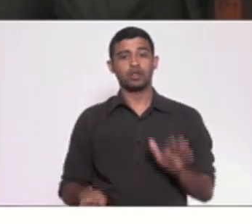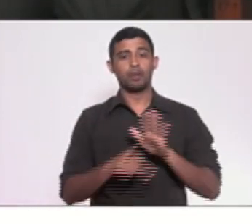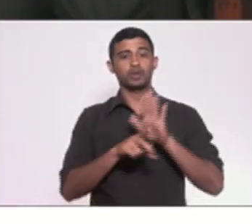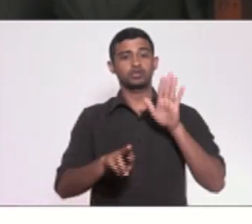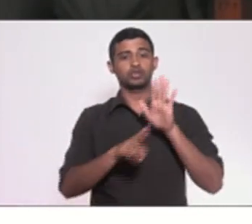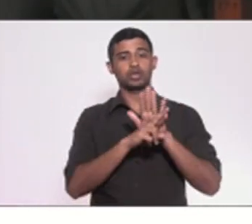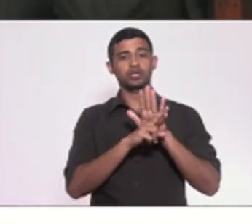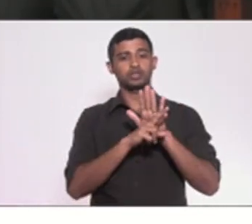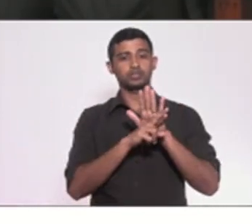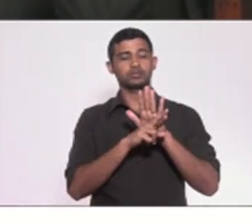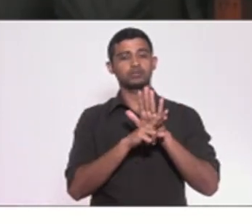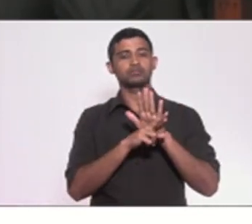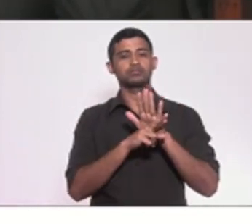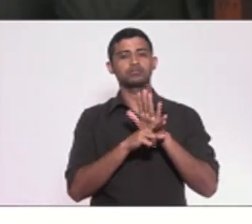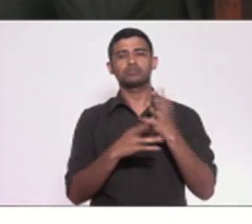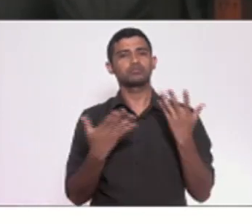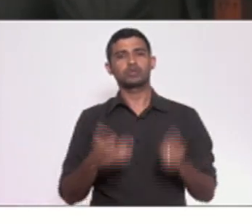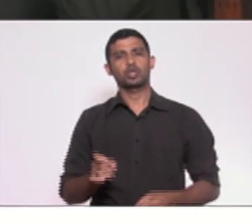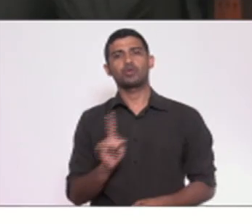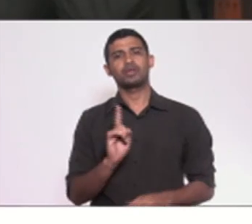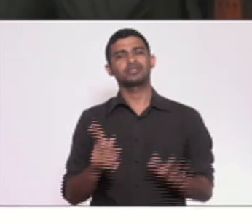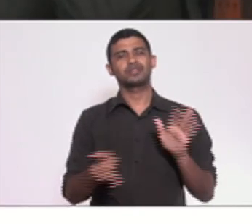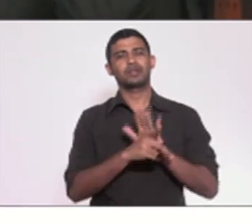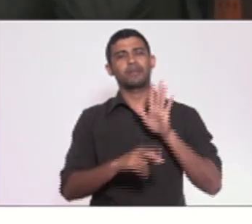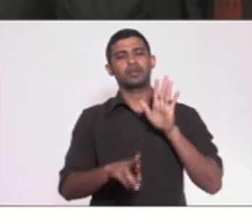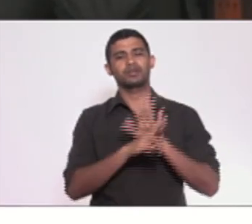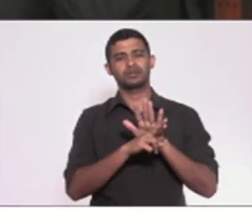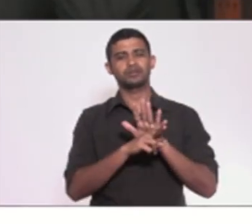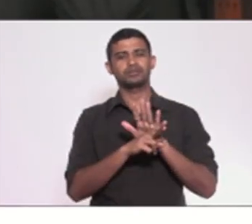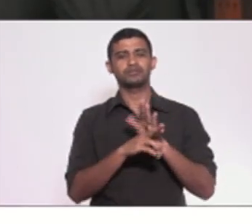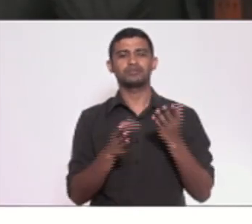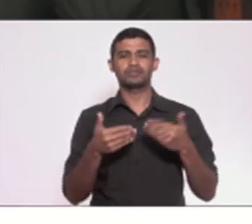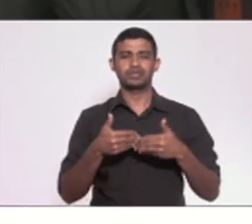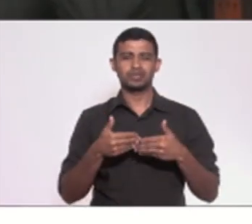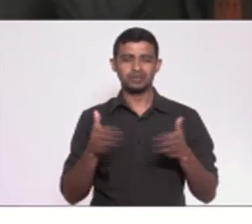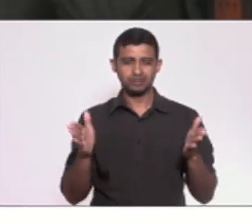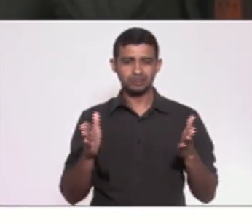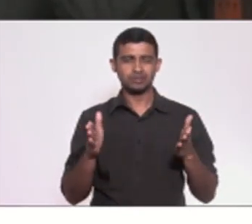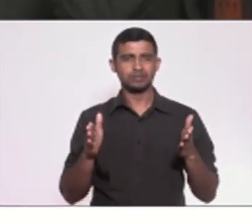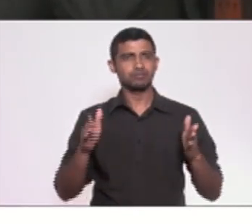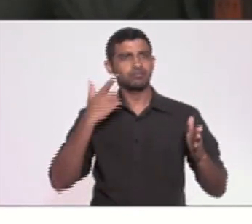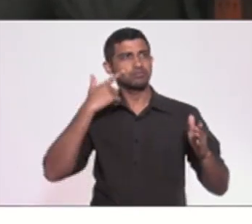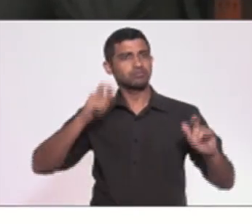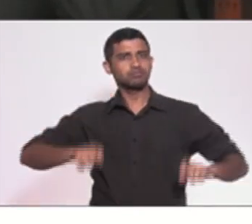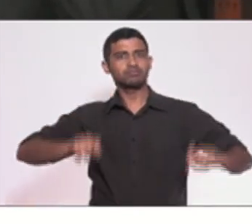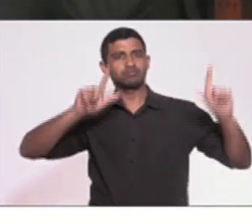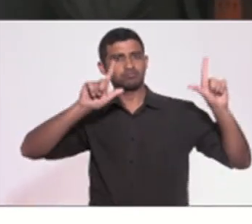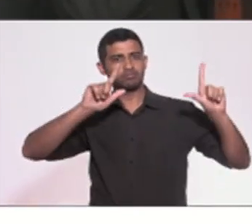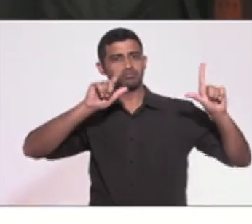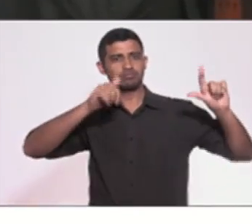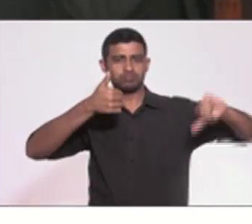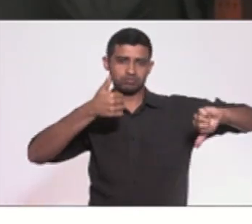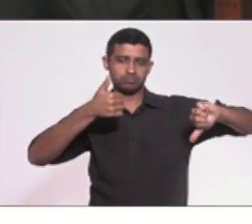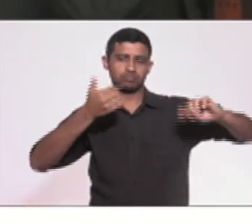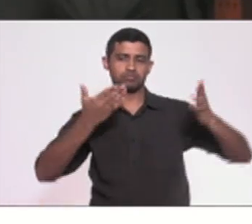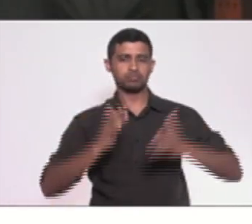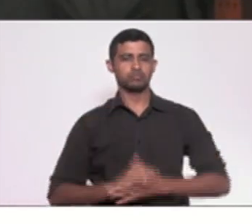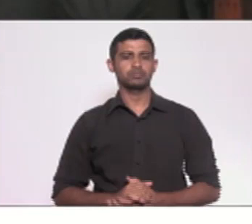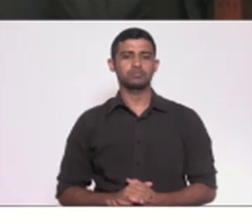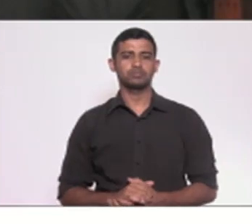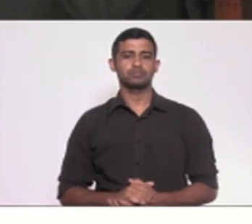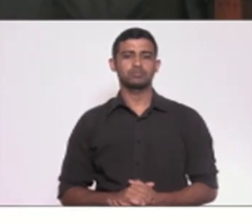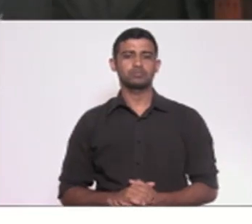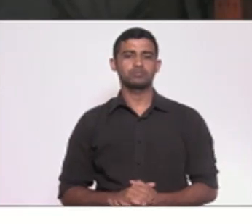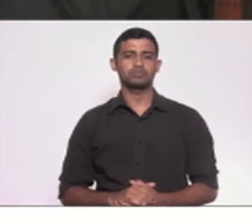resolução. Votando não, rejeita o projeto de resolução. Está aberto o painel e para encaminhar, senhor presidente.